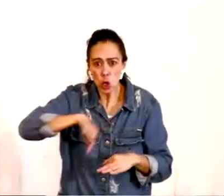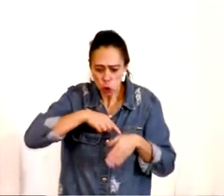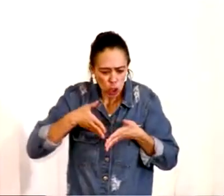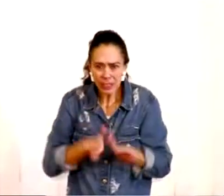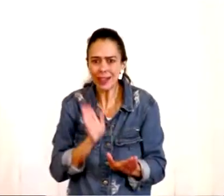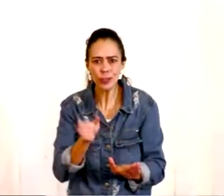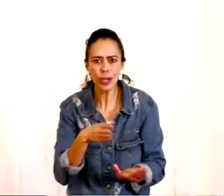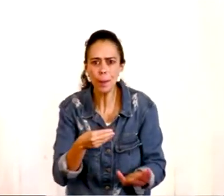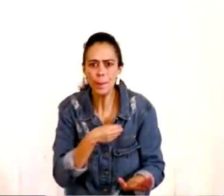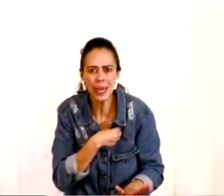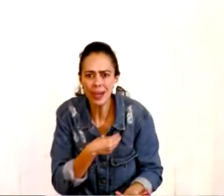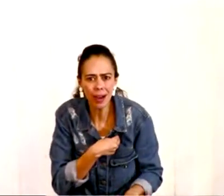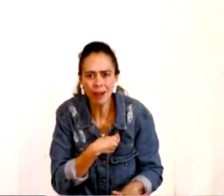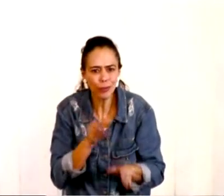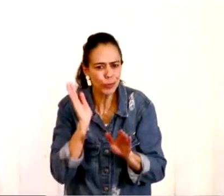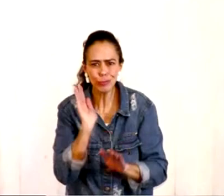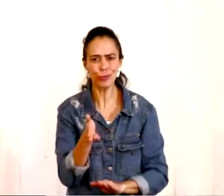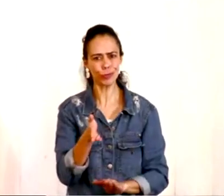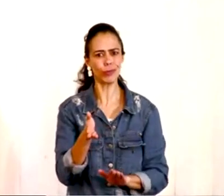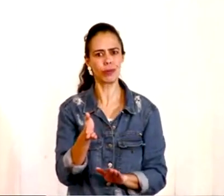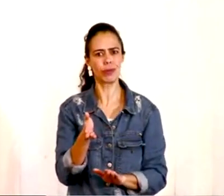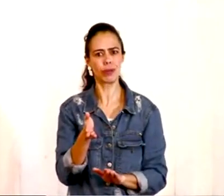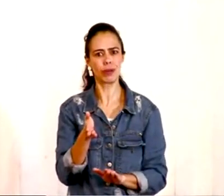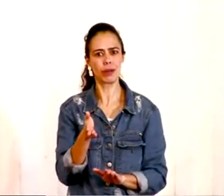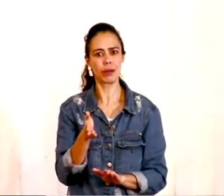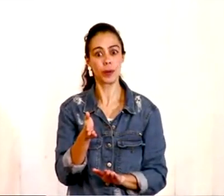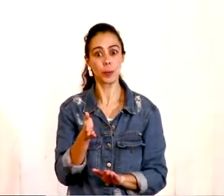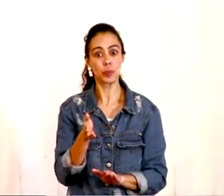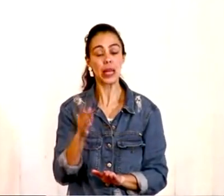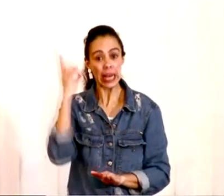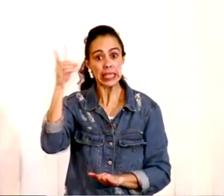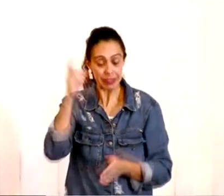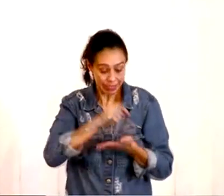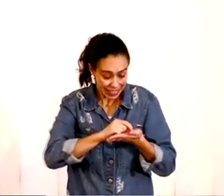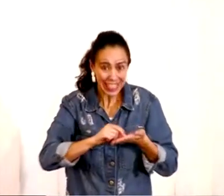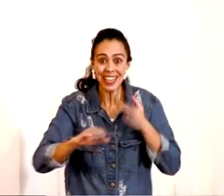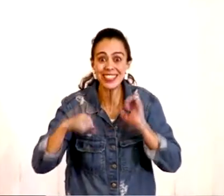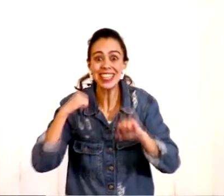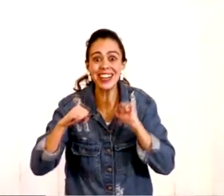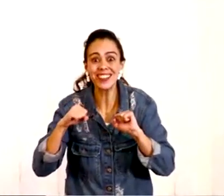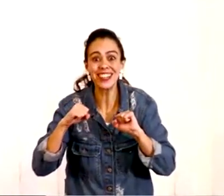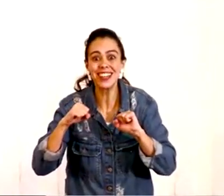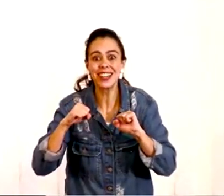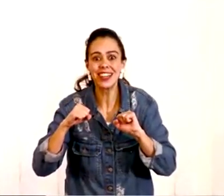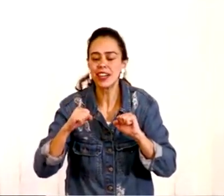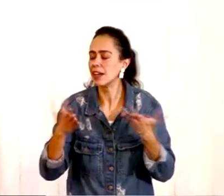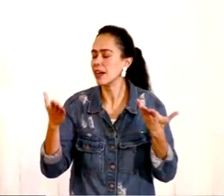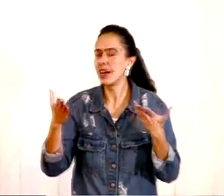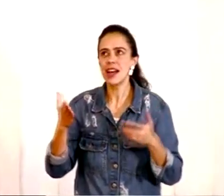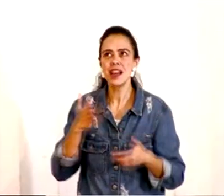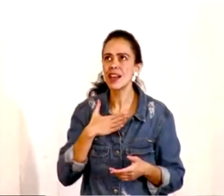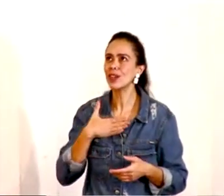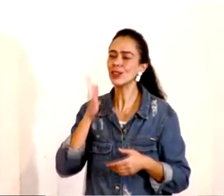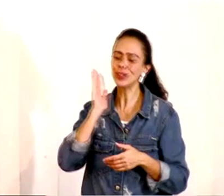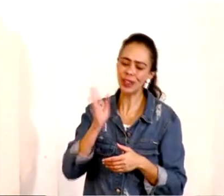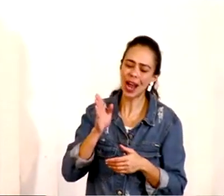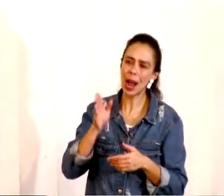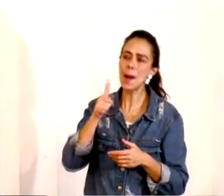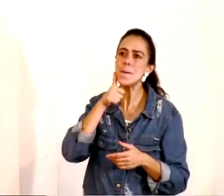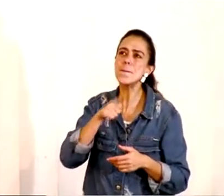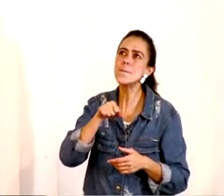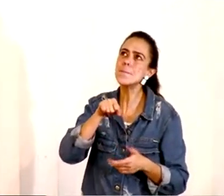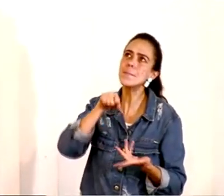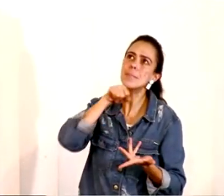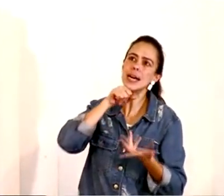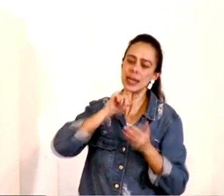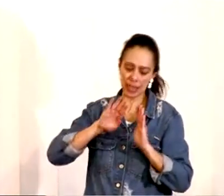pecado concebeu a nossa mãe. Nós nascemos propensos para